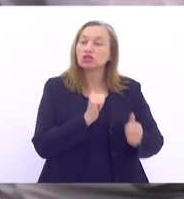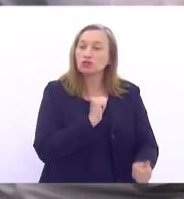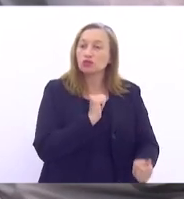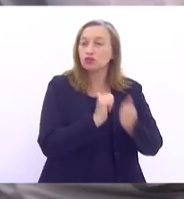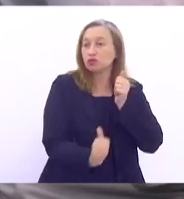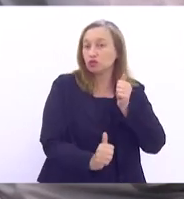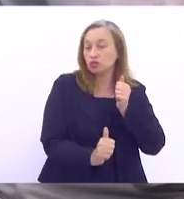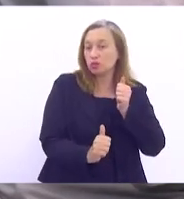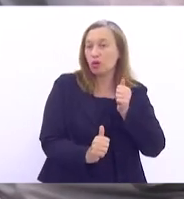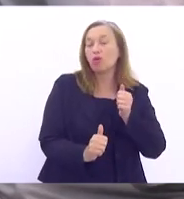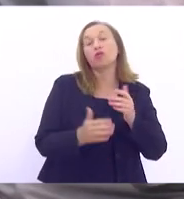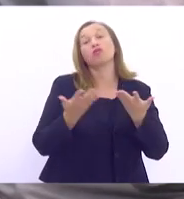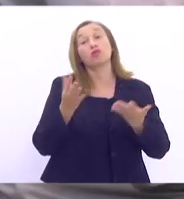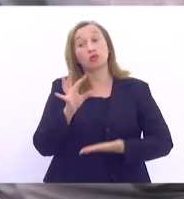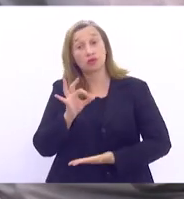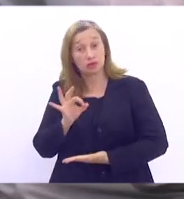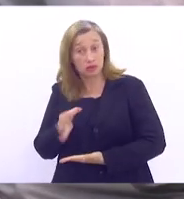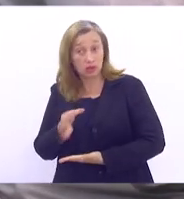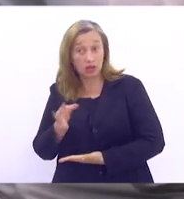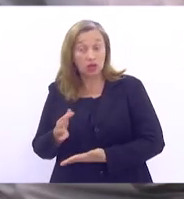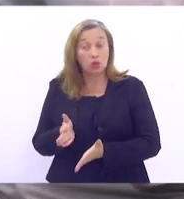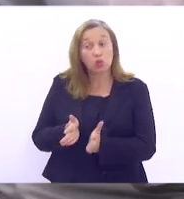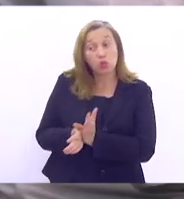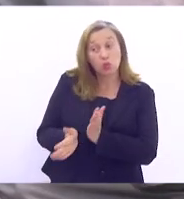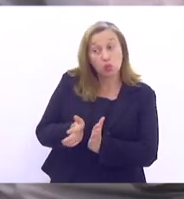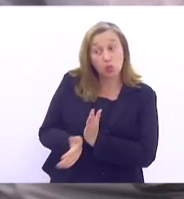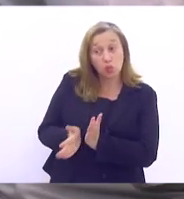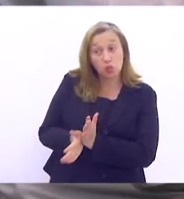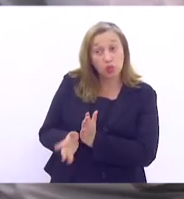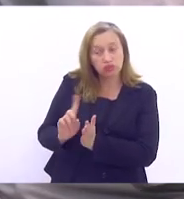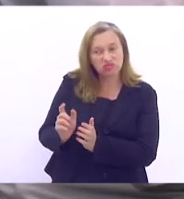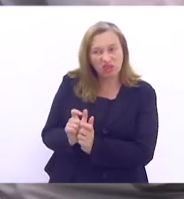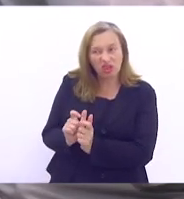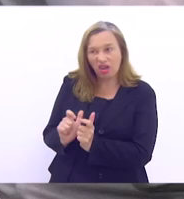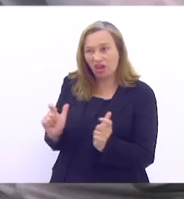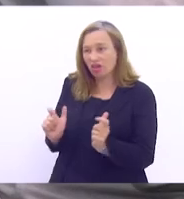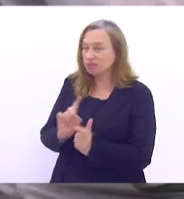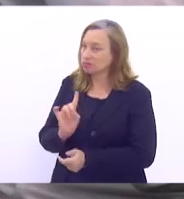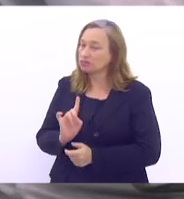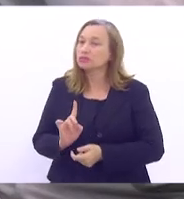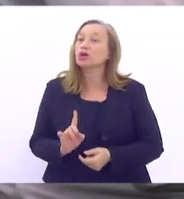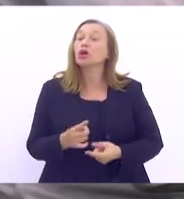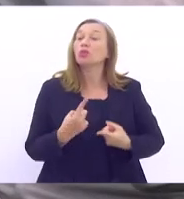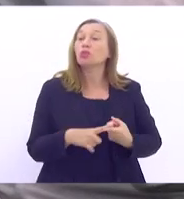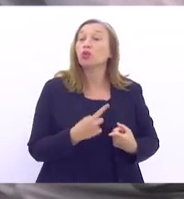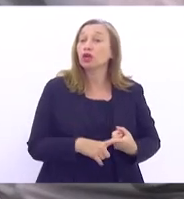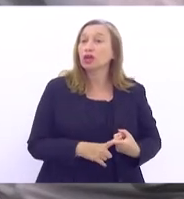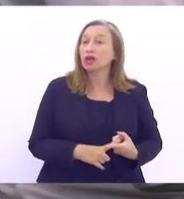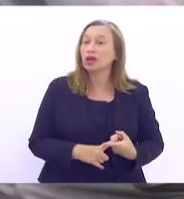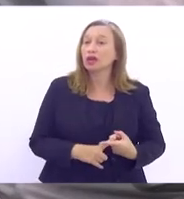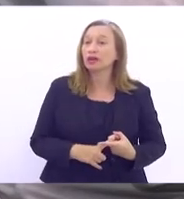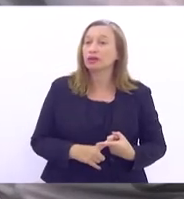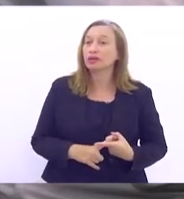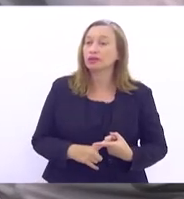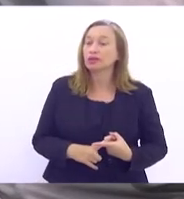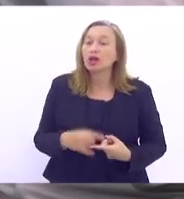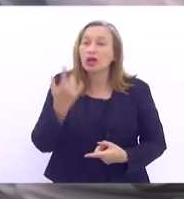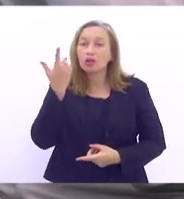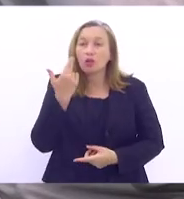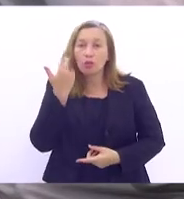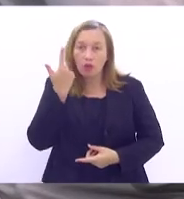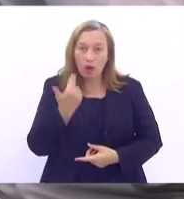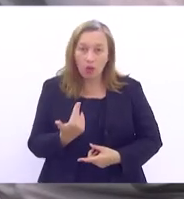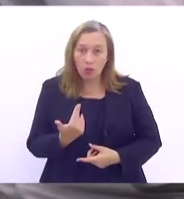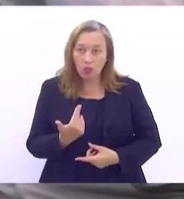ali claro que o custo não é tão elevado assim, porque é um equipamento muito comum no